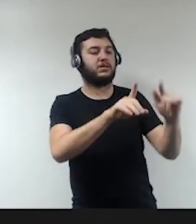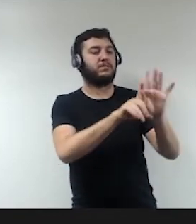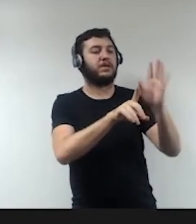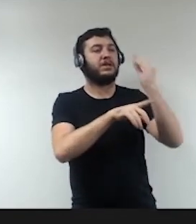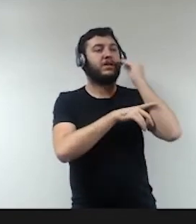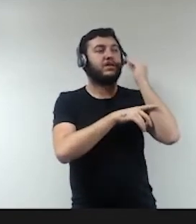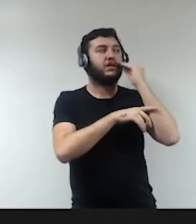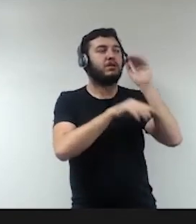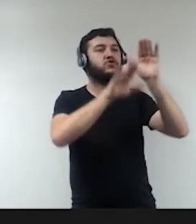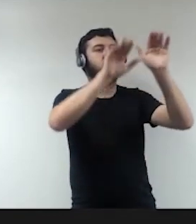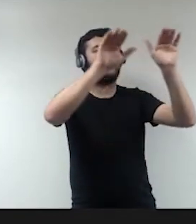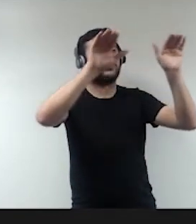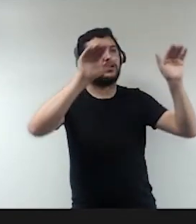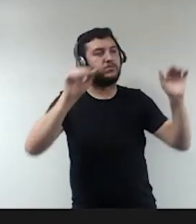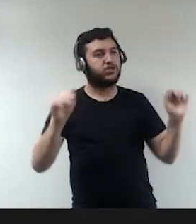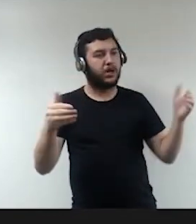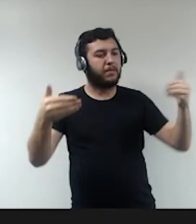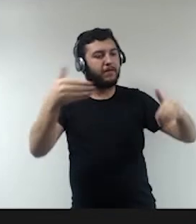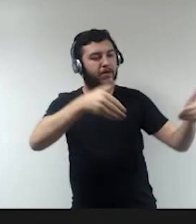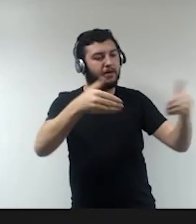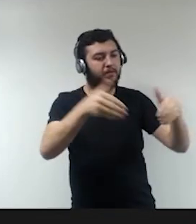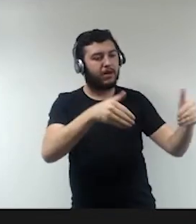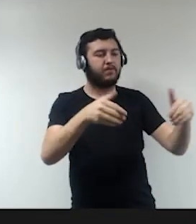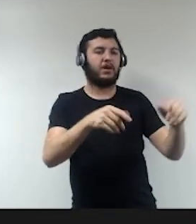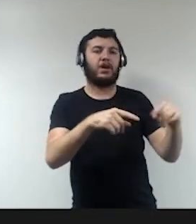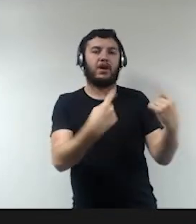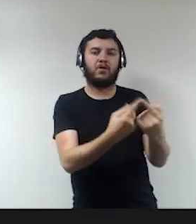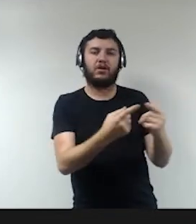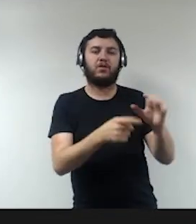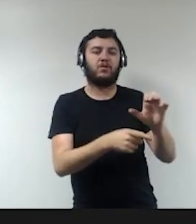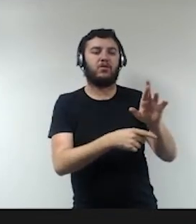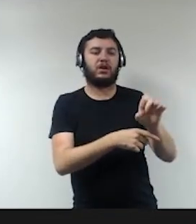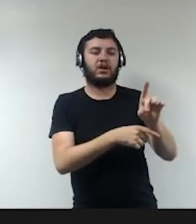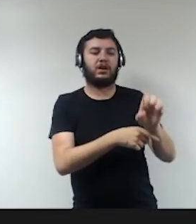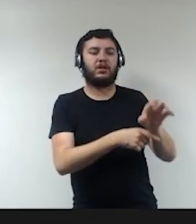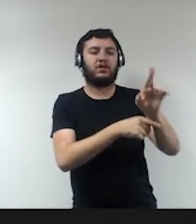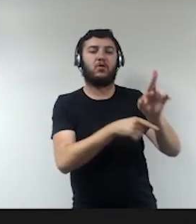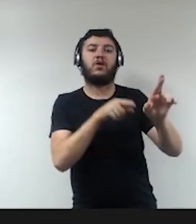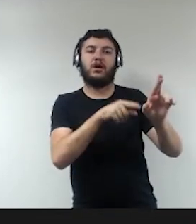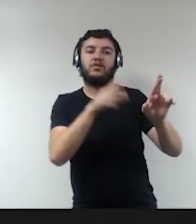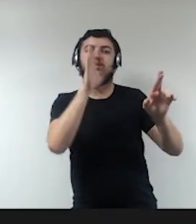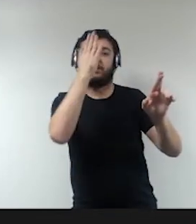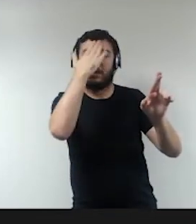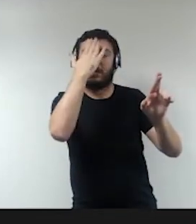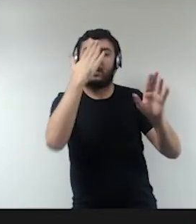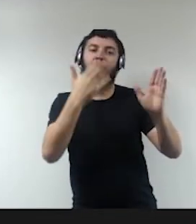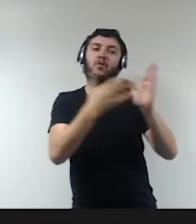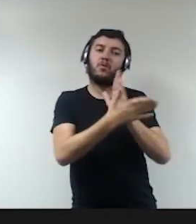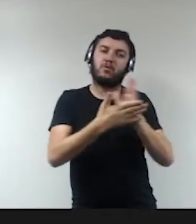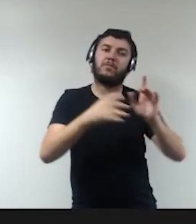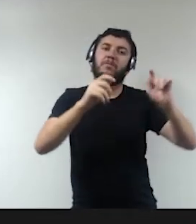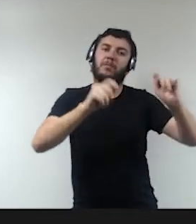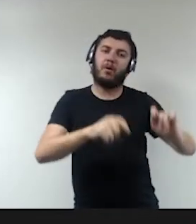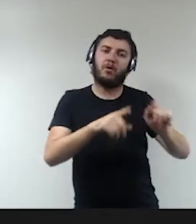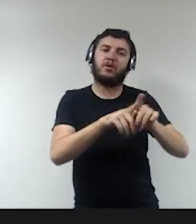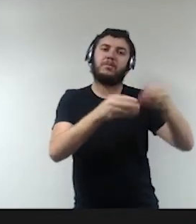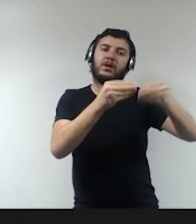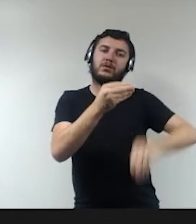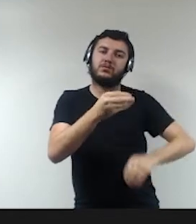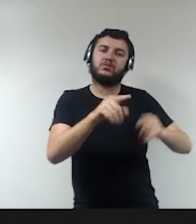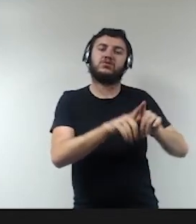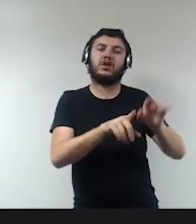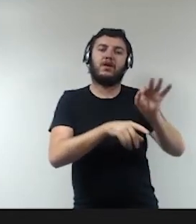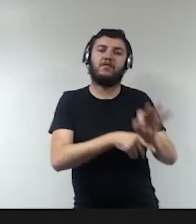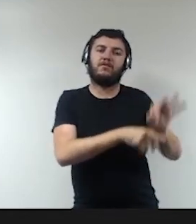os credores ou aqueles sensíveis que possam dificultar o funcionamento, ou mesmo